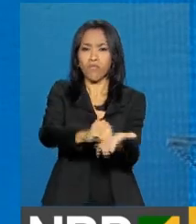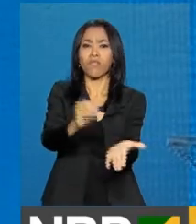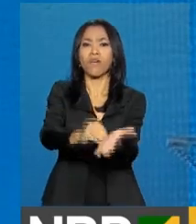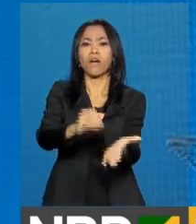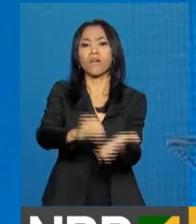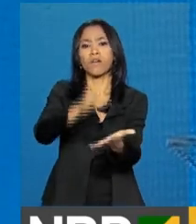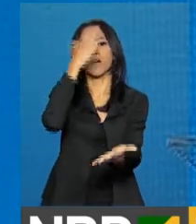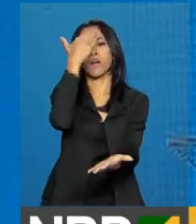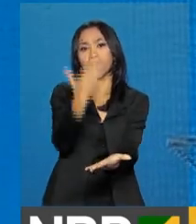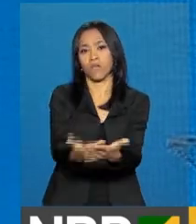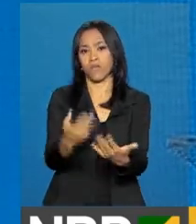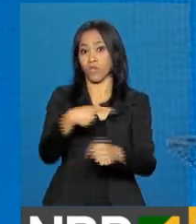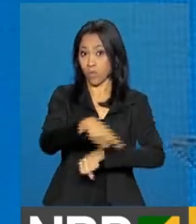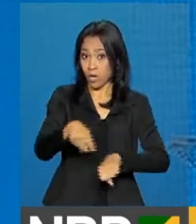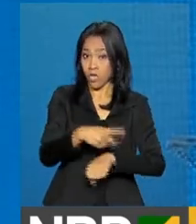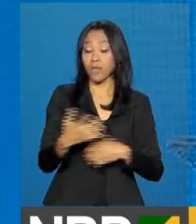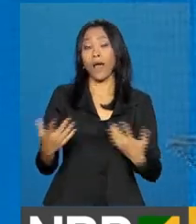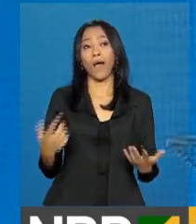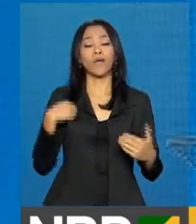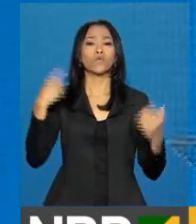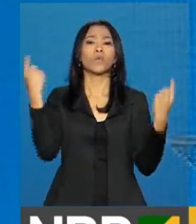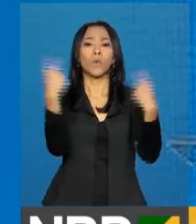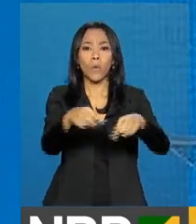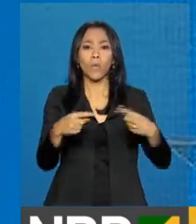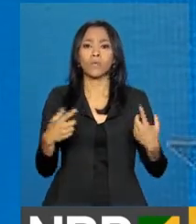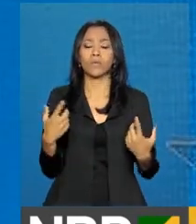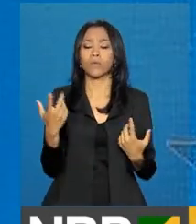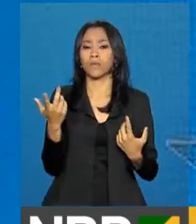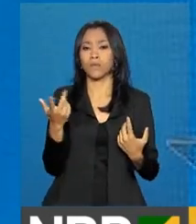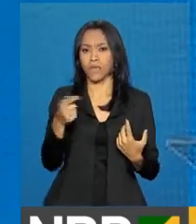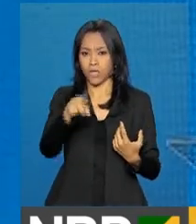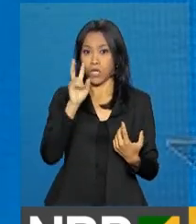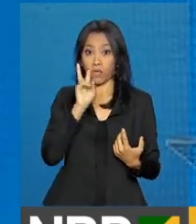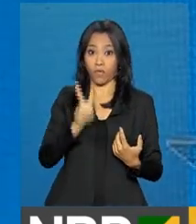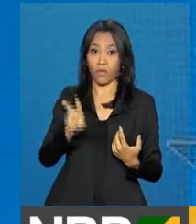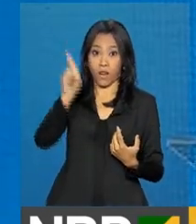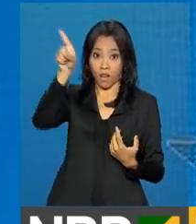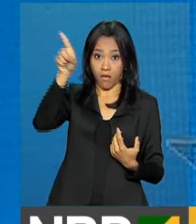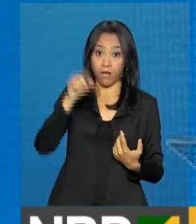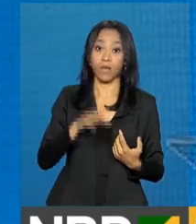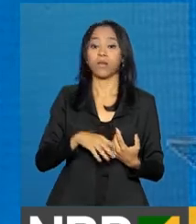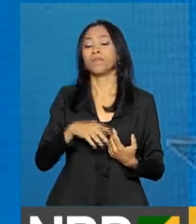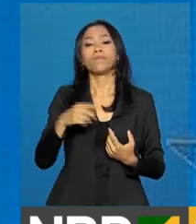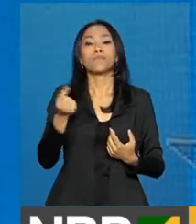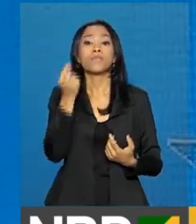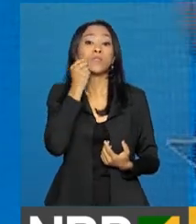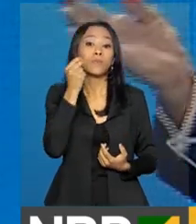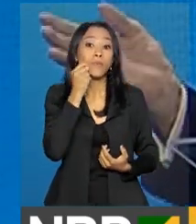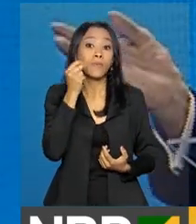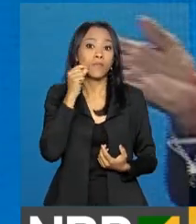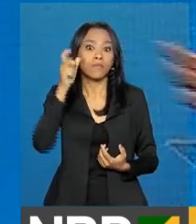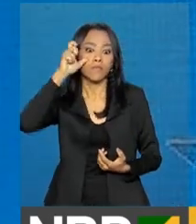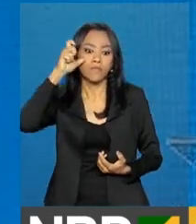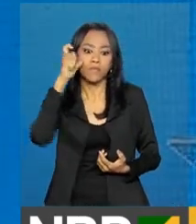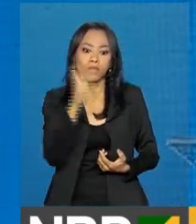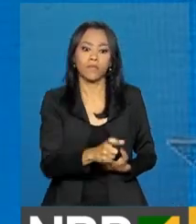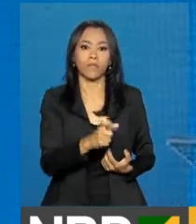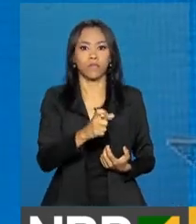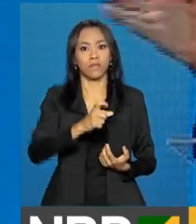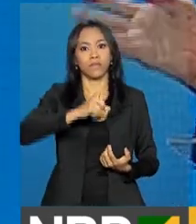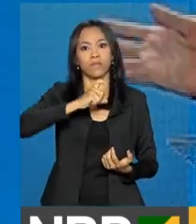credibilidade no país. Eu sou contra aquilo que eu e Meirelles vimos lá em Davos, um interesse extraordinário